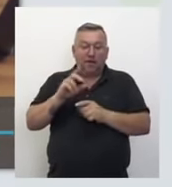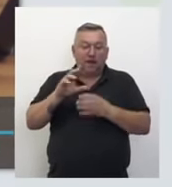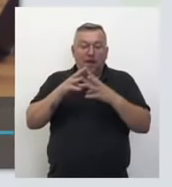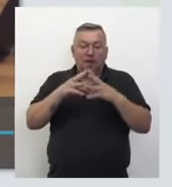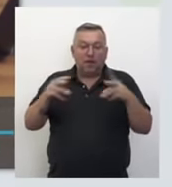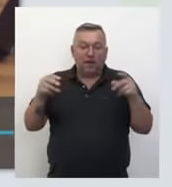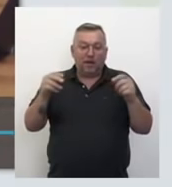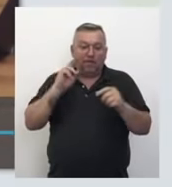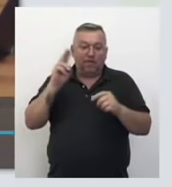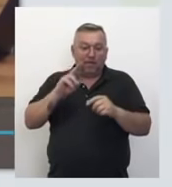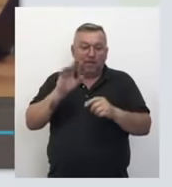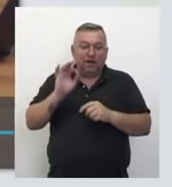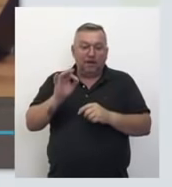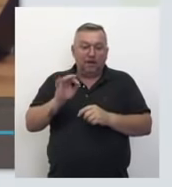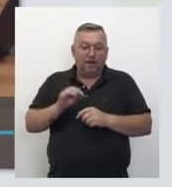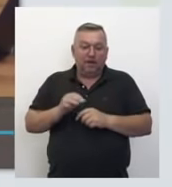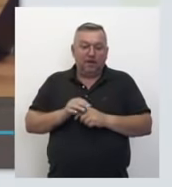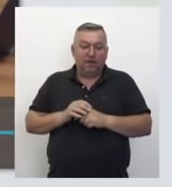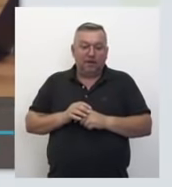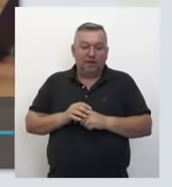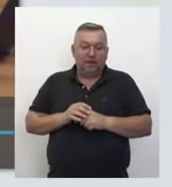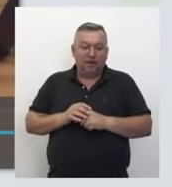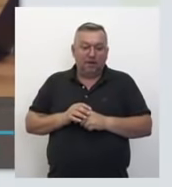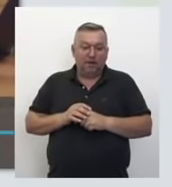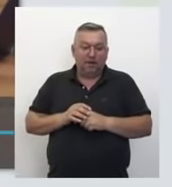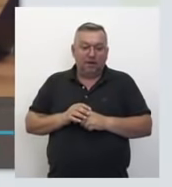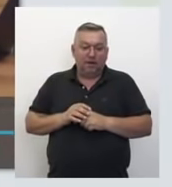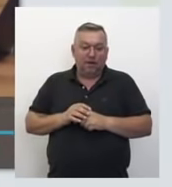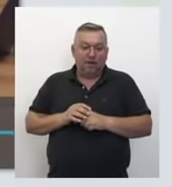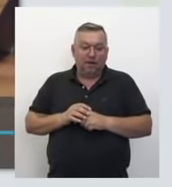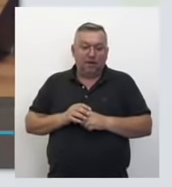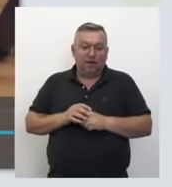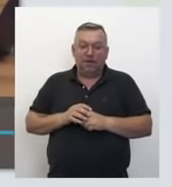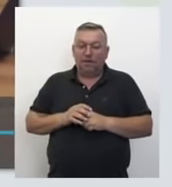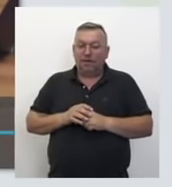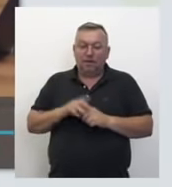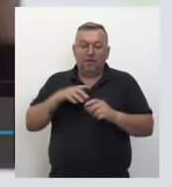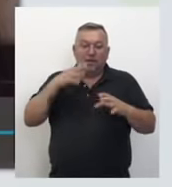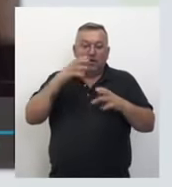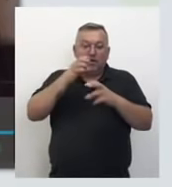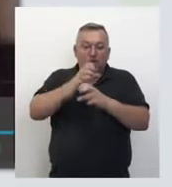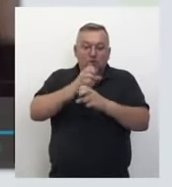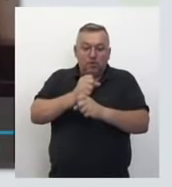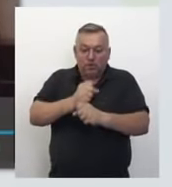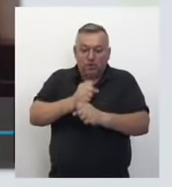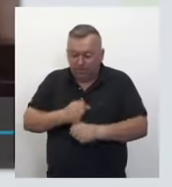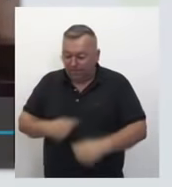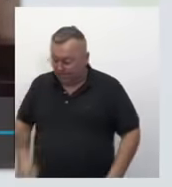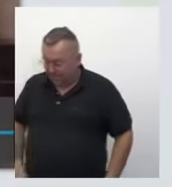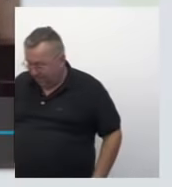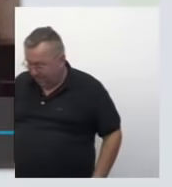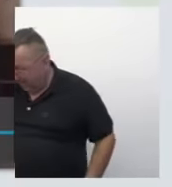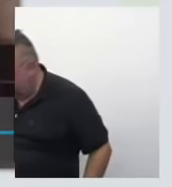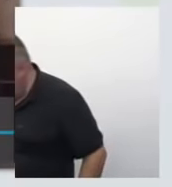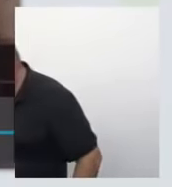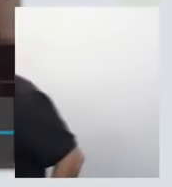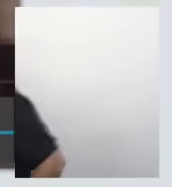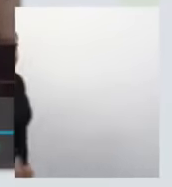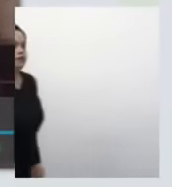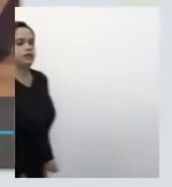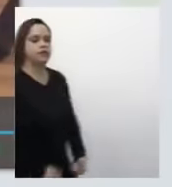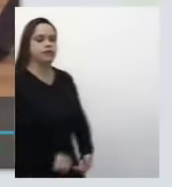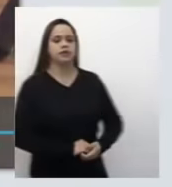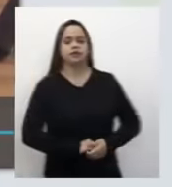Vamos ver se vai dar certo. Vou colocar um carimbinho aqui e espreme. Vamos ver se vai dar